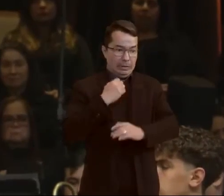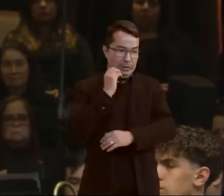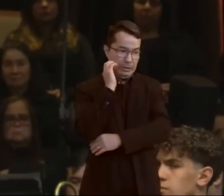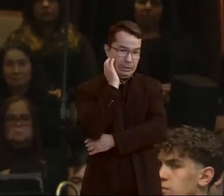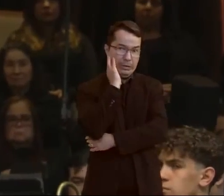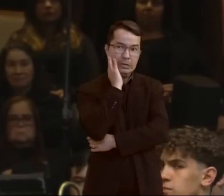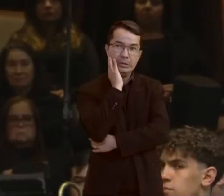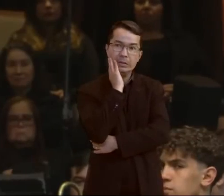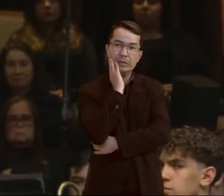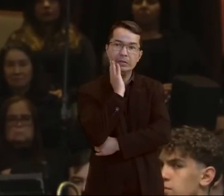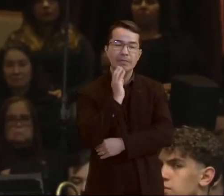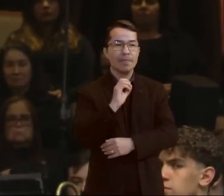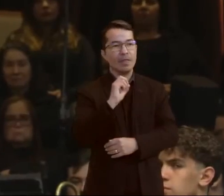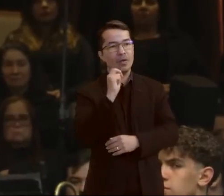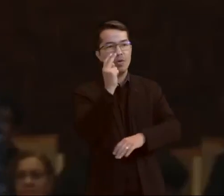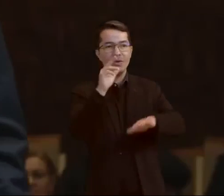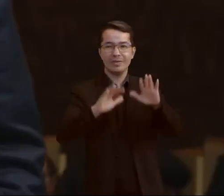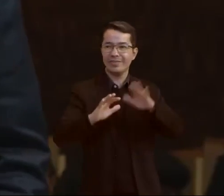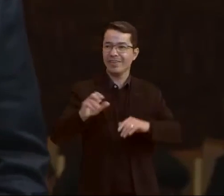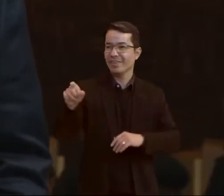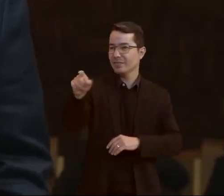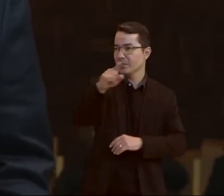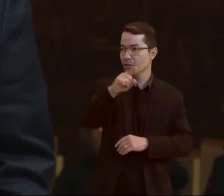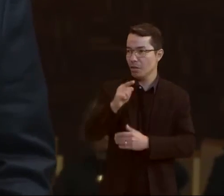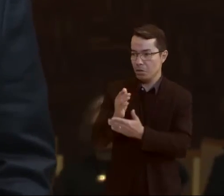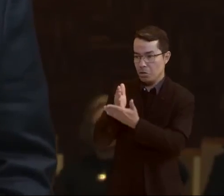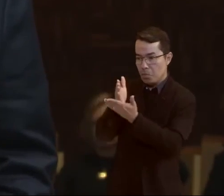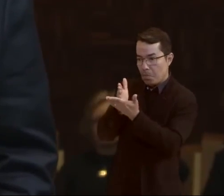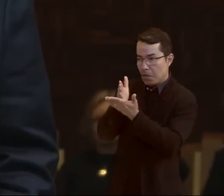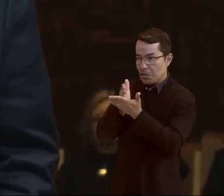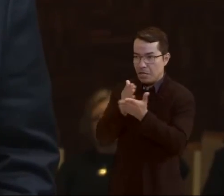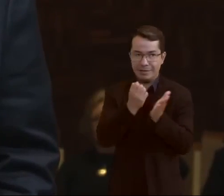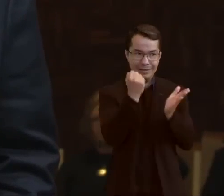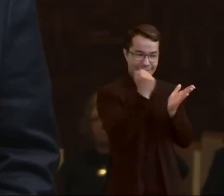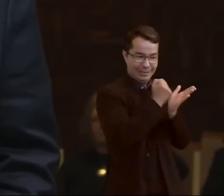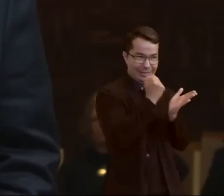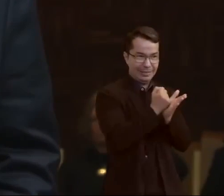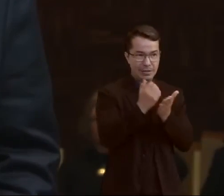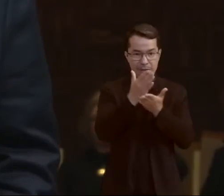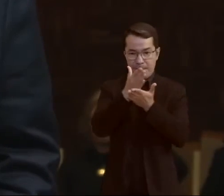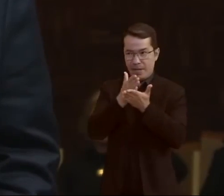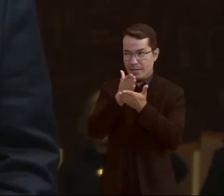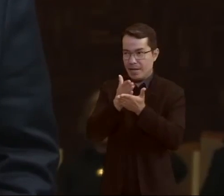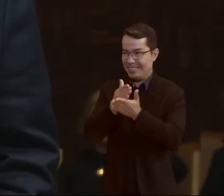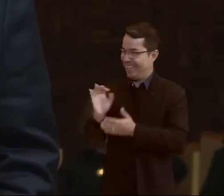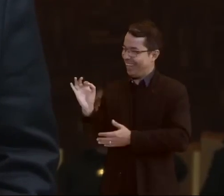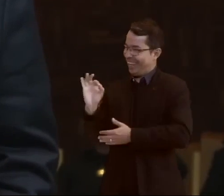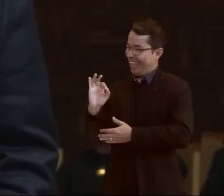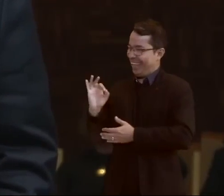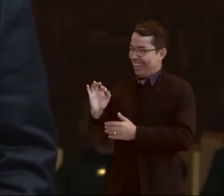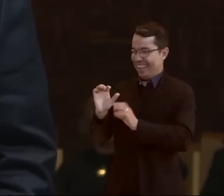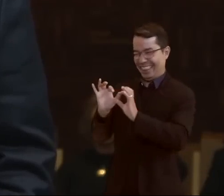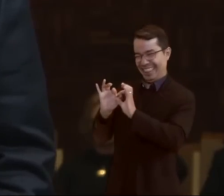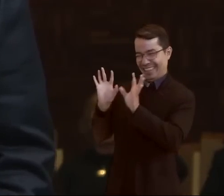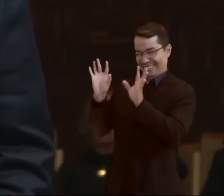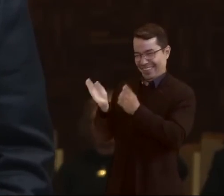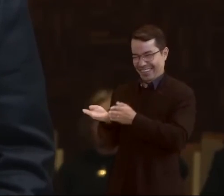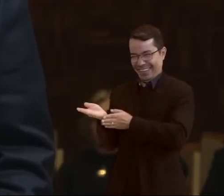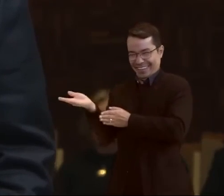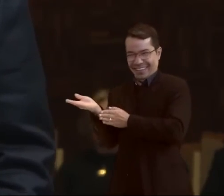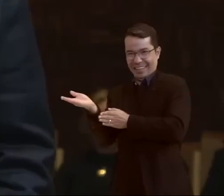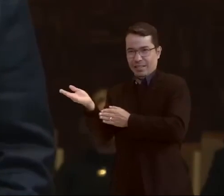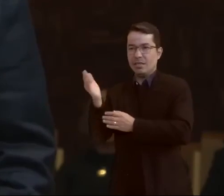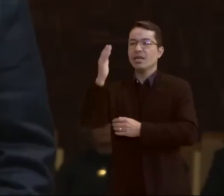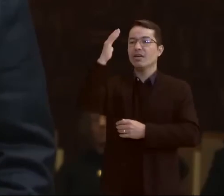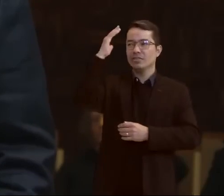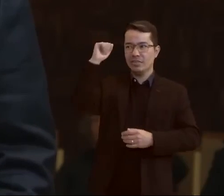Você não vai mais pagar os seus funcionários, metade na carteira e metade fora da carteira. E eu tenho certeza que tem gente que faz